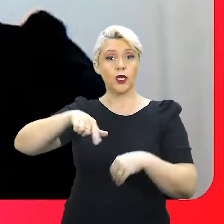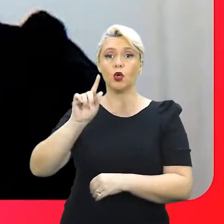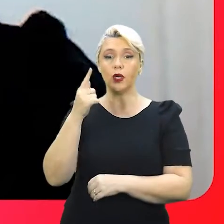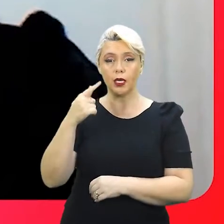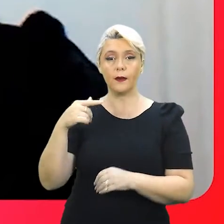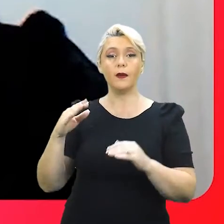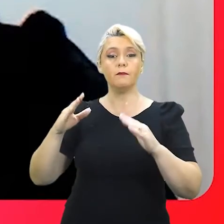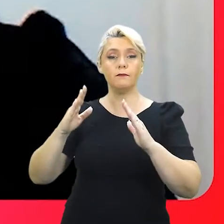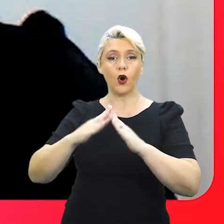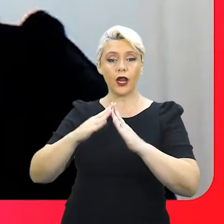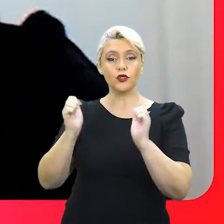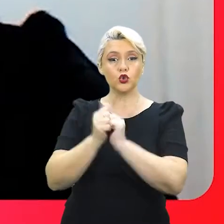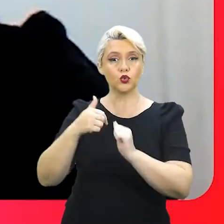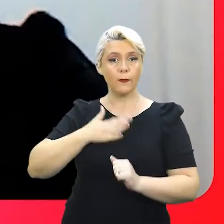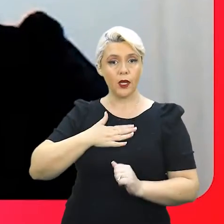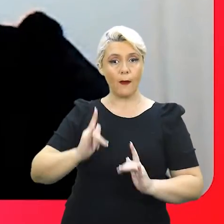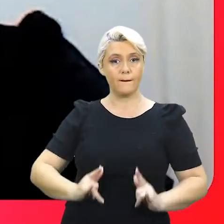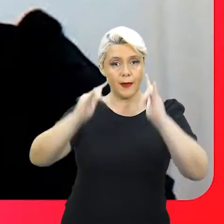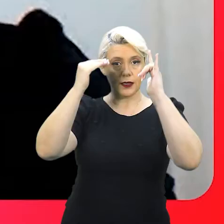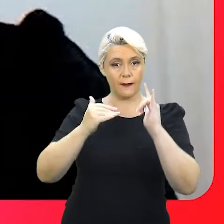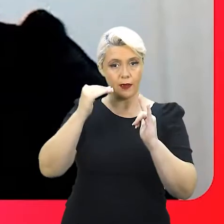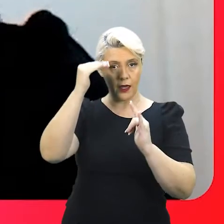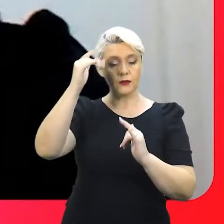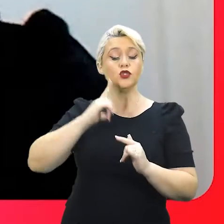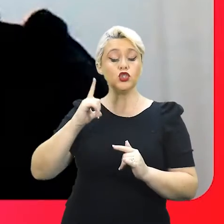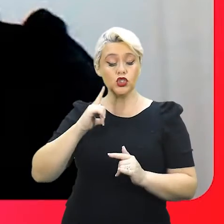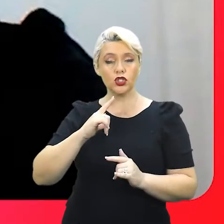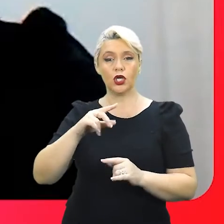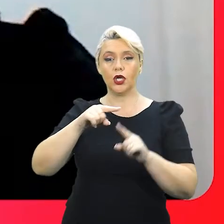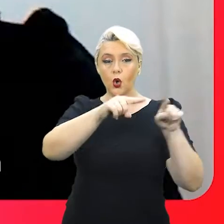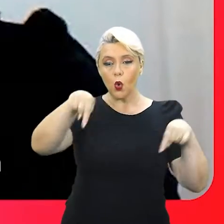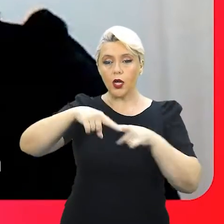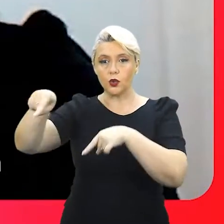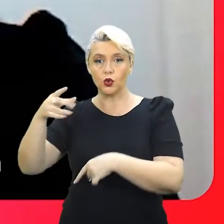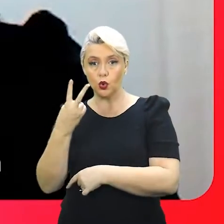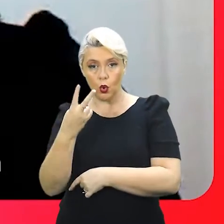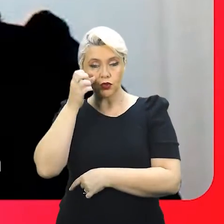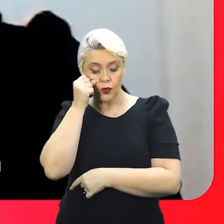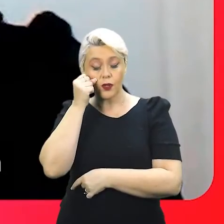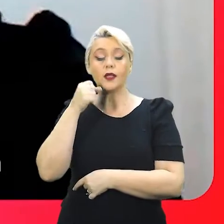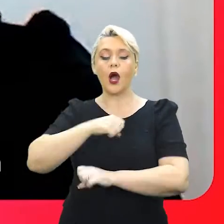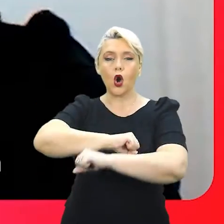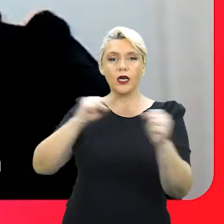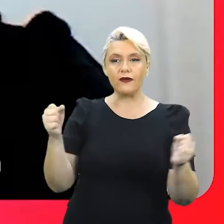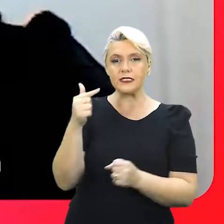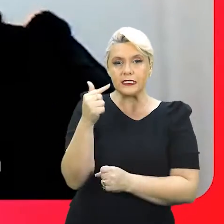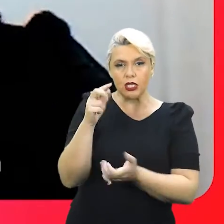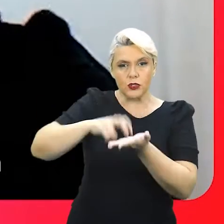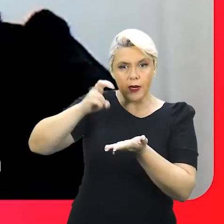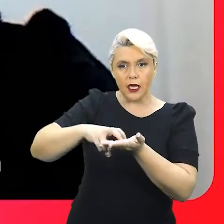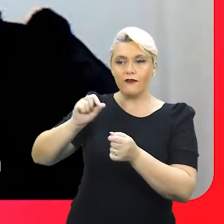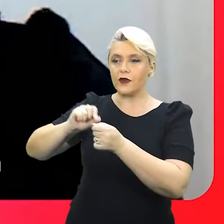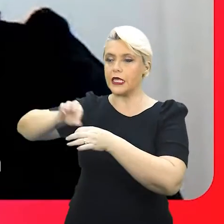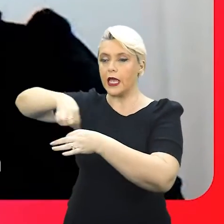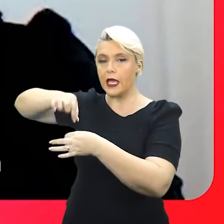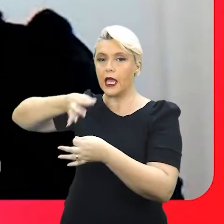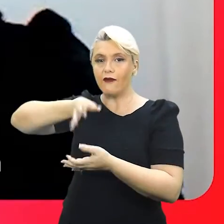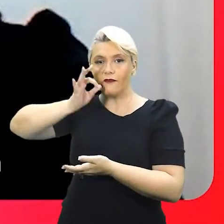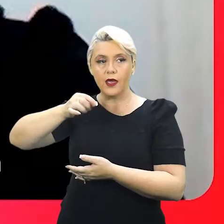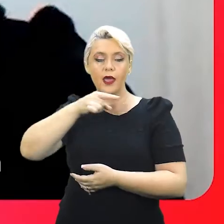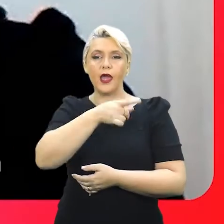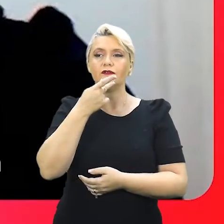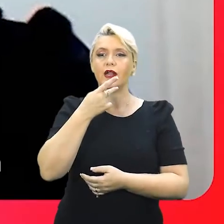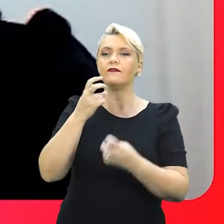meu apartamento, dois Olha. quartos, Uhum. e acordava às 7 horas da manhã para fazer café da manhã, para ele e para mim, e ele